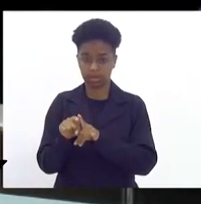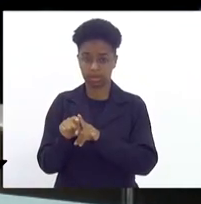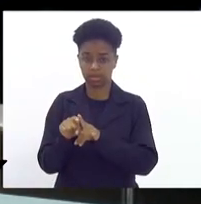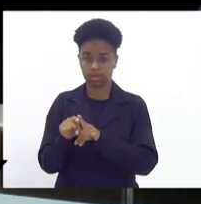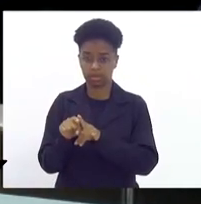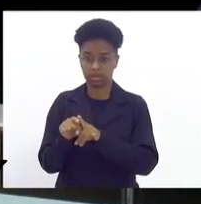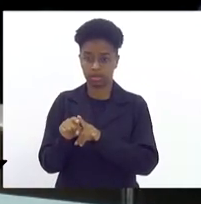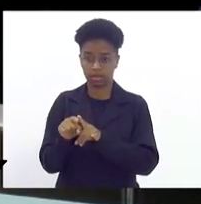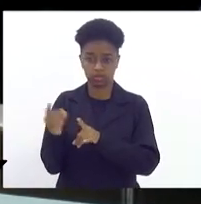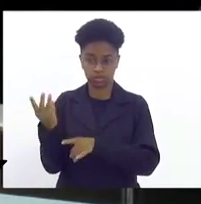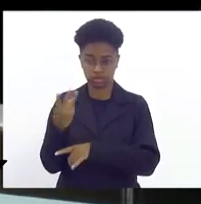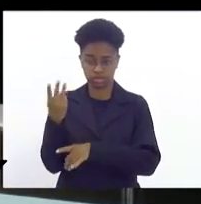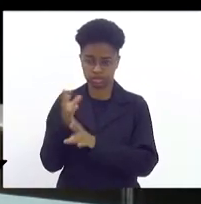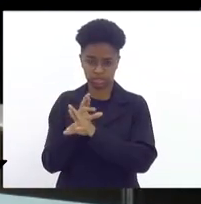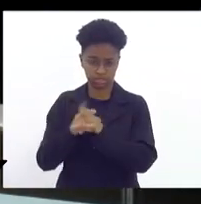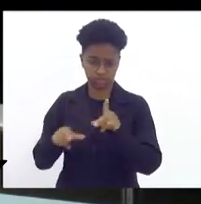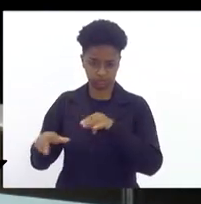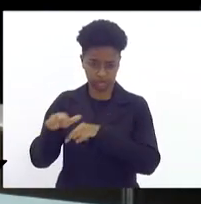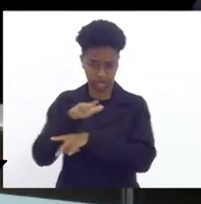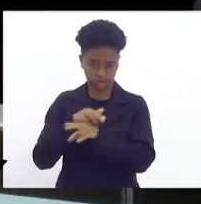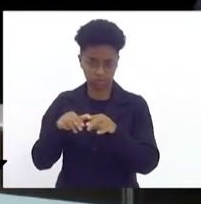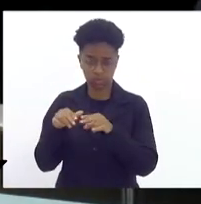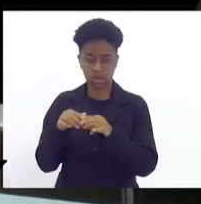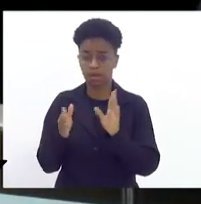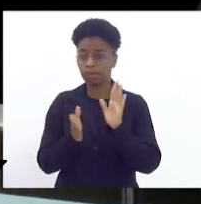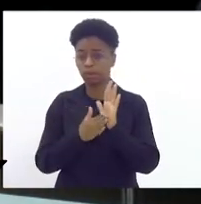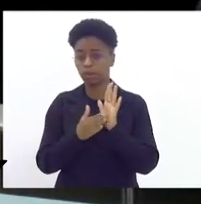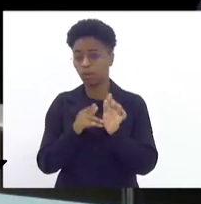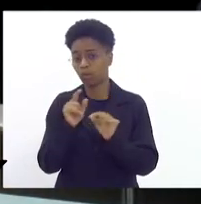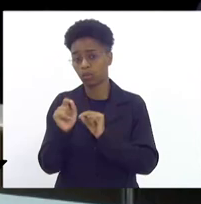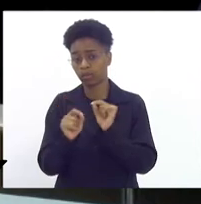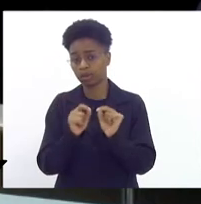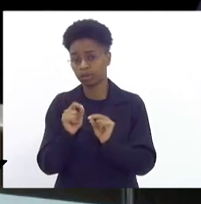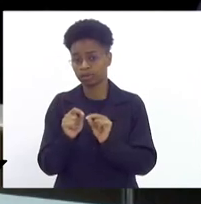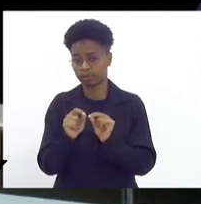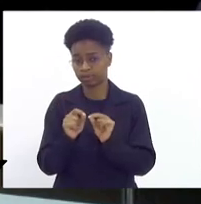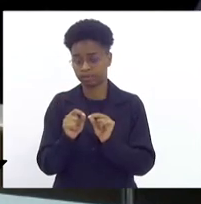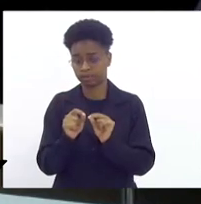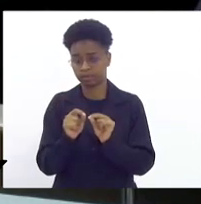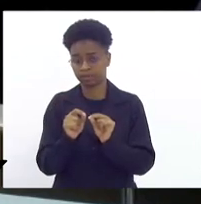biodiversidade legislativa, o que eles propõem é